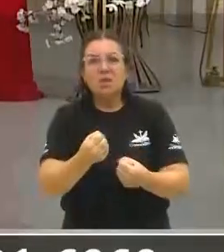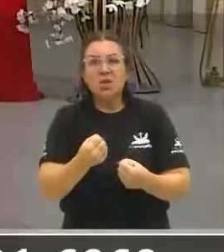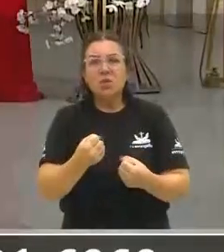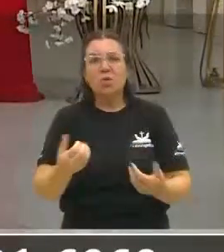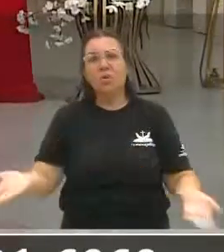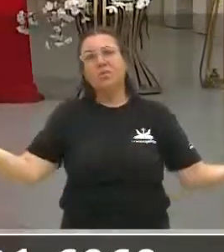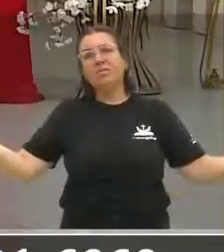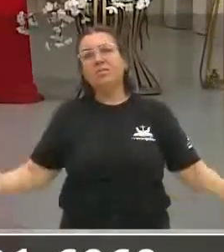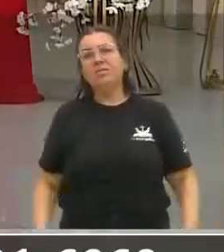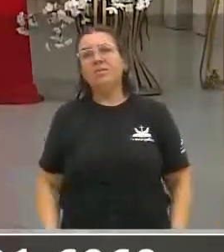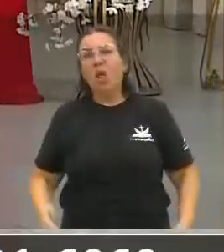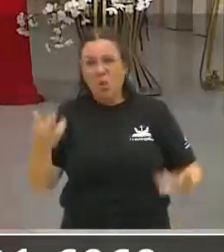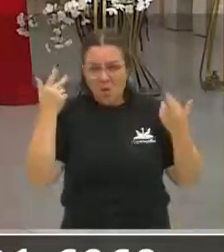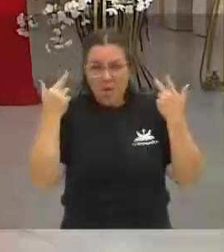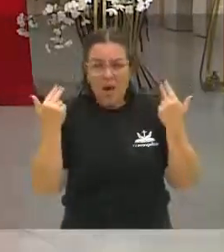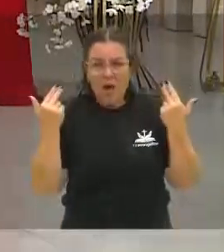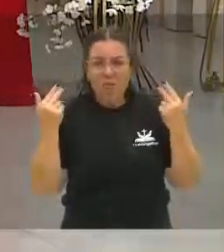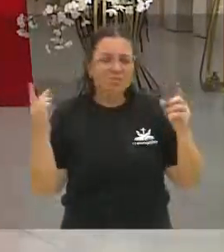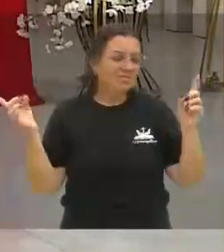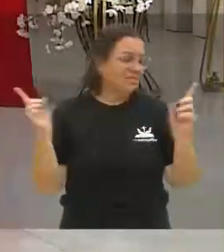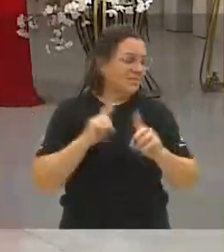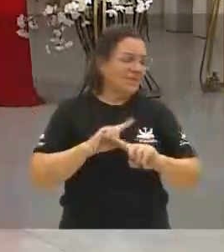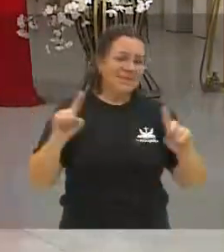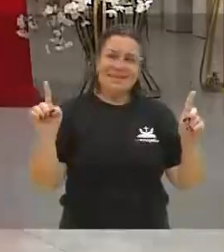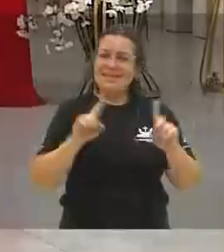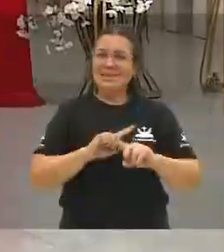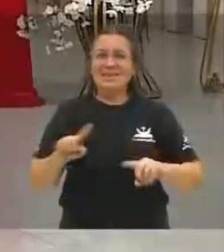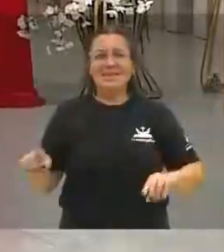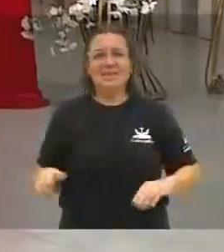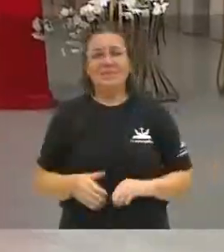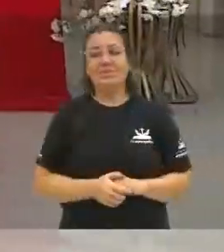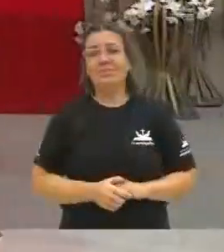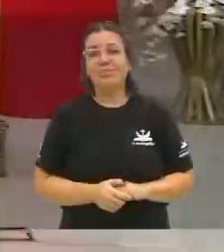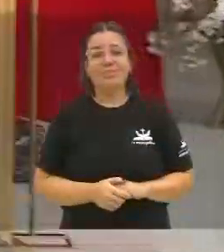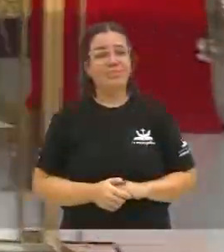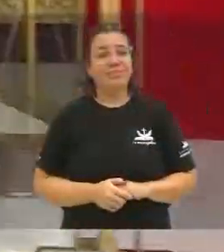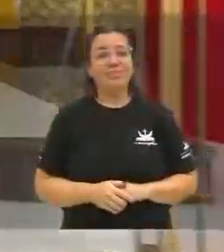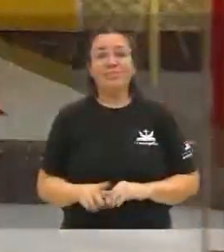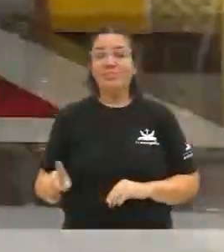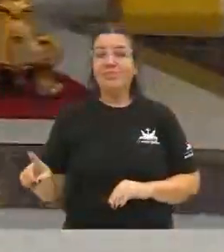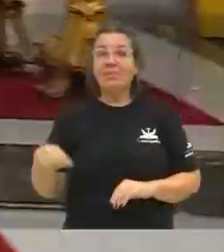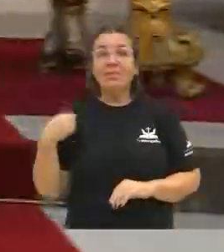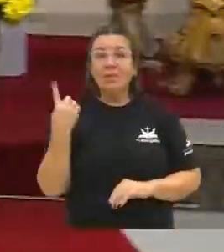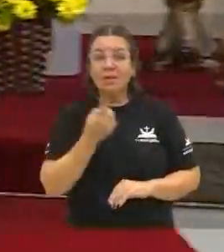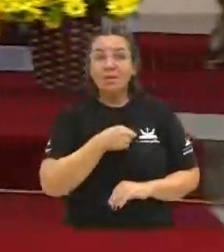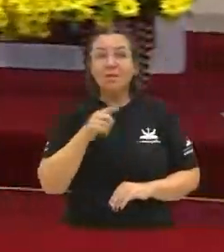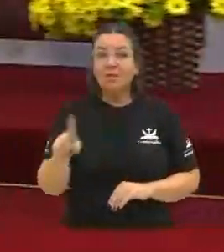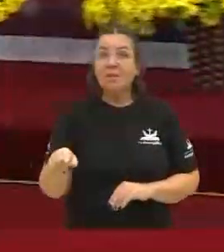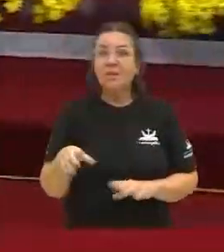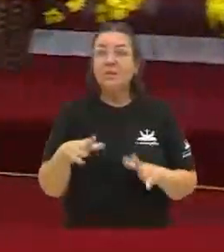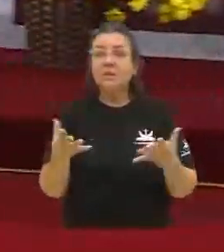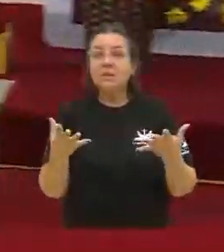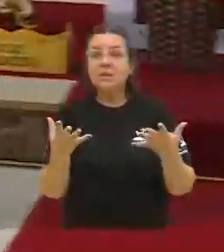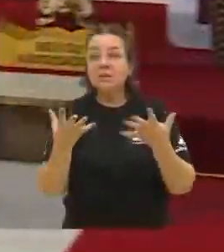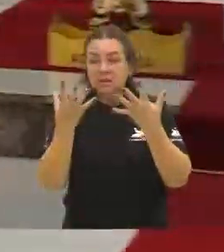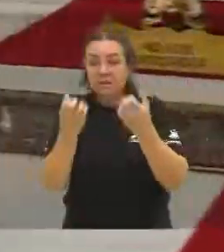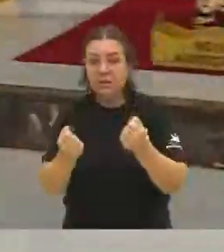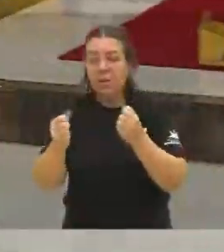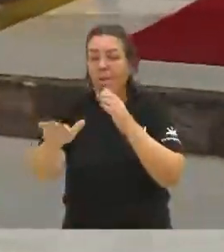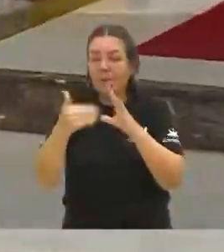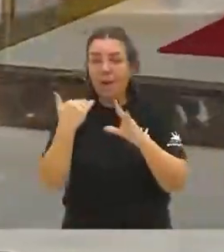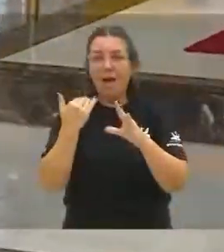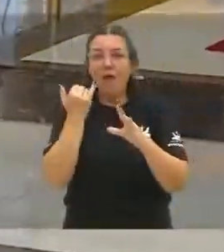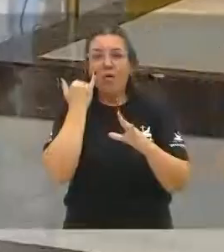normal, não é da natureza. Nós recebemos, essa é uma informação, mas